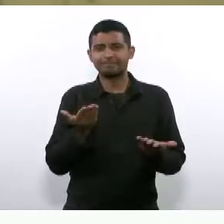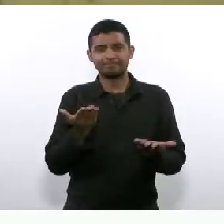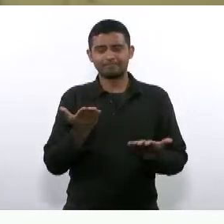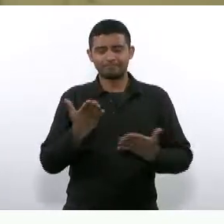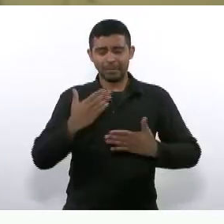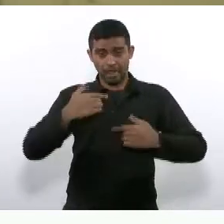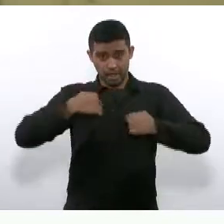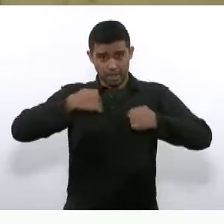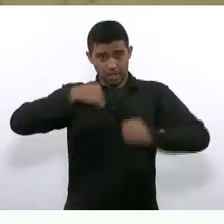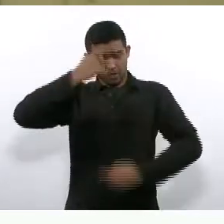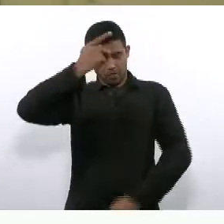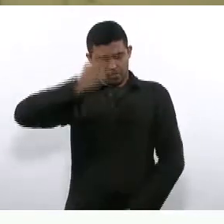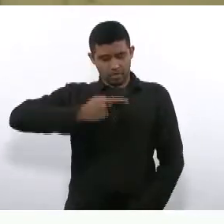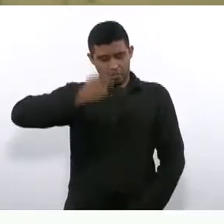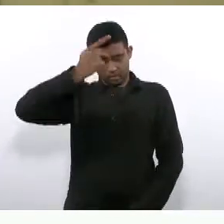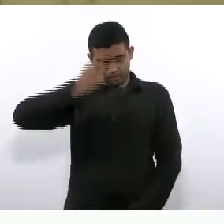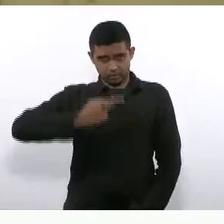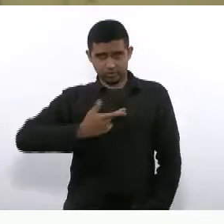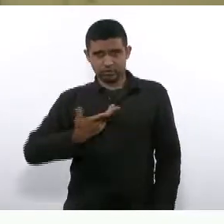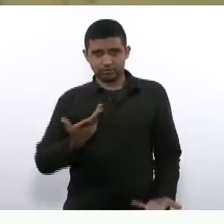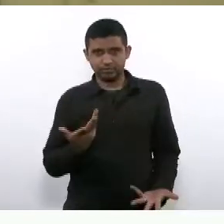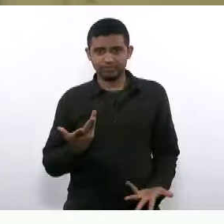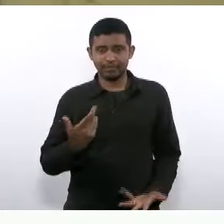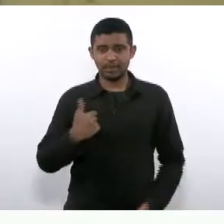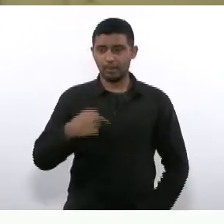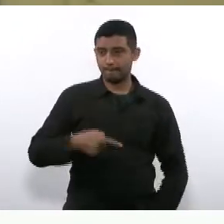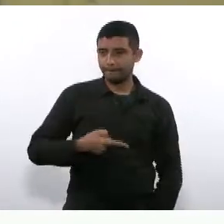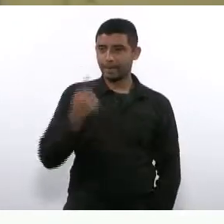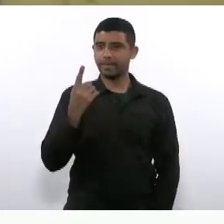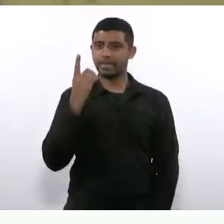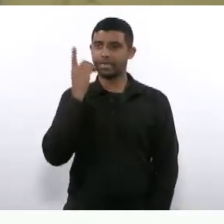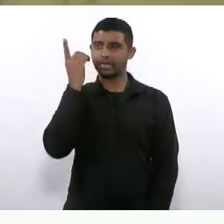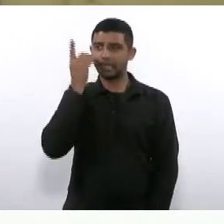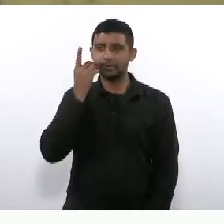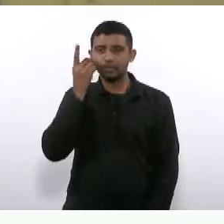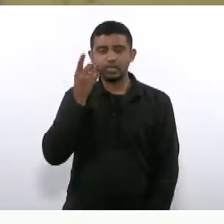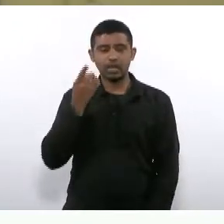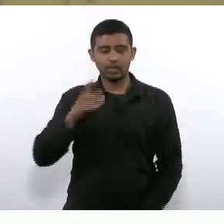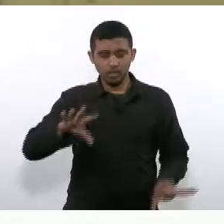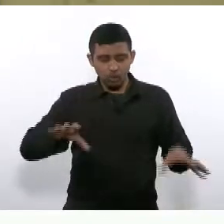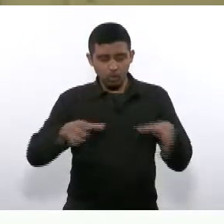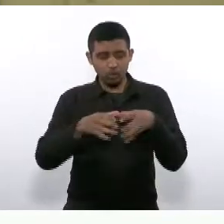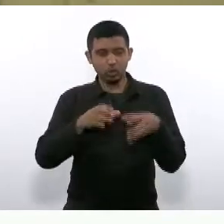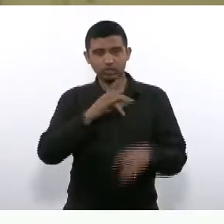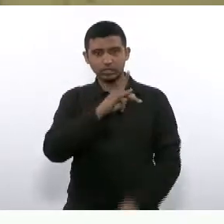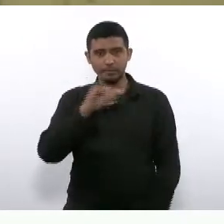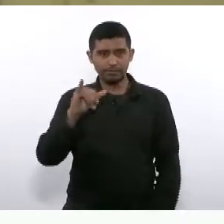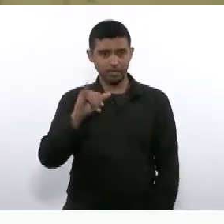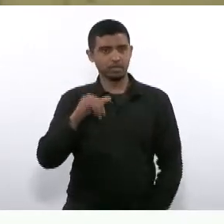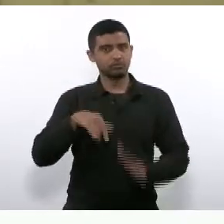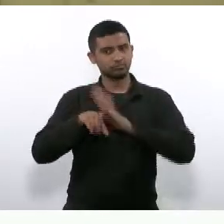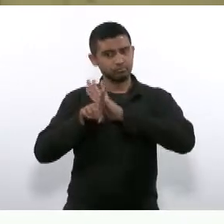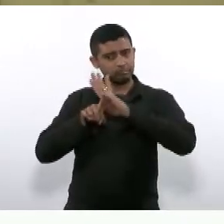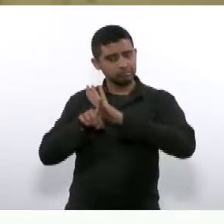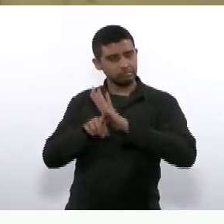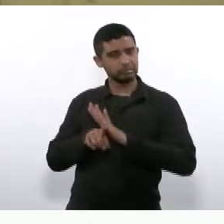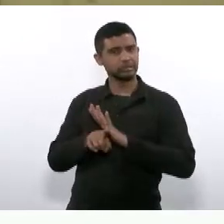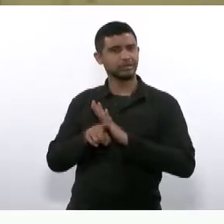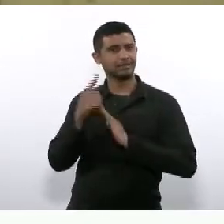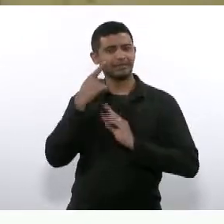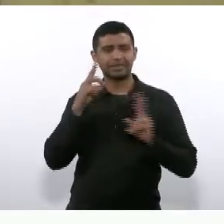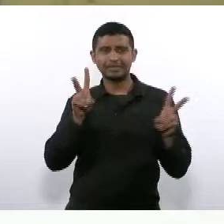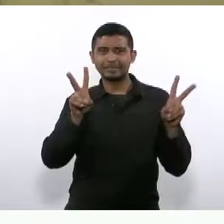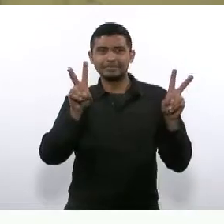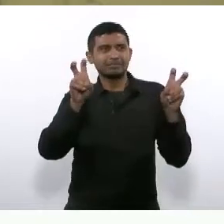pessoa especificamente, numa primeira legislatura, numa CPI, numa comissão parlamentar de inquérito, com um tema